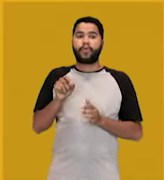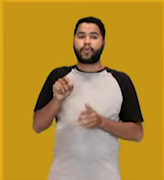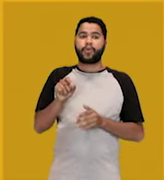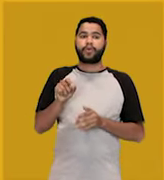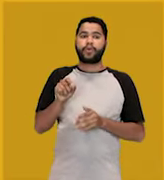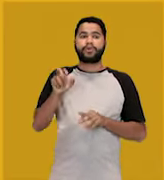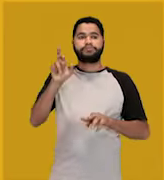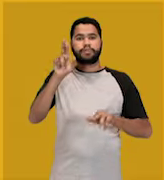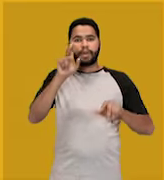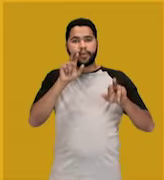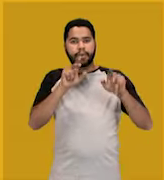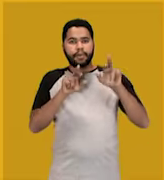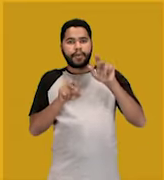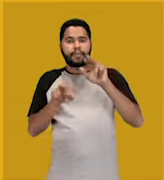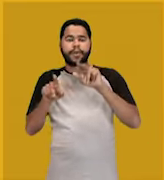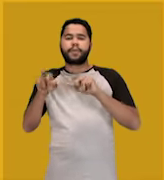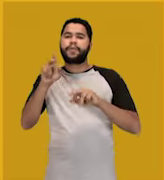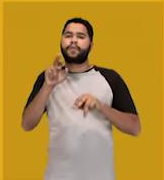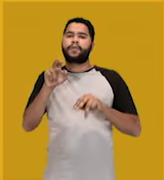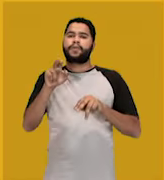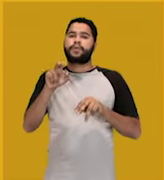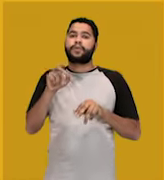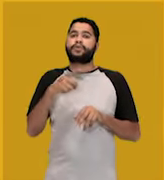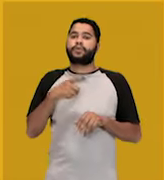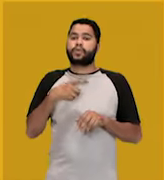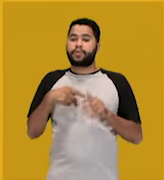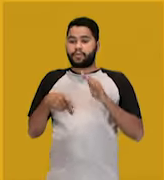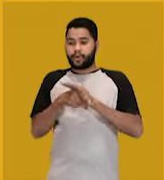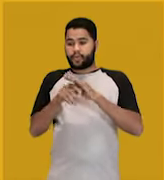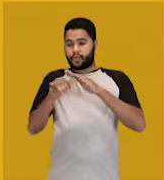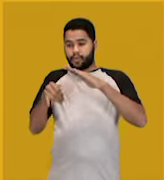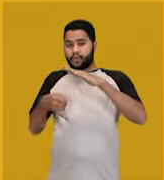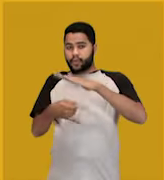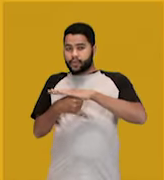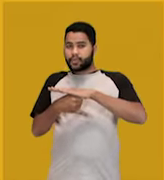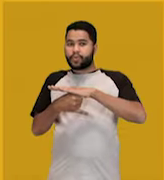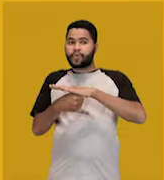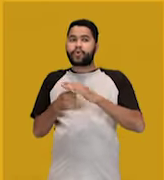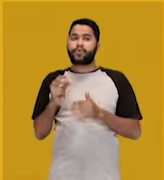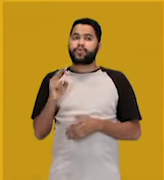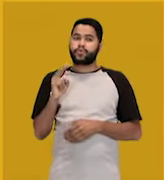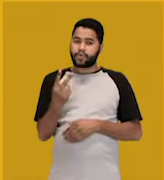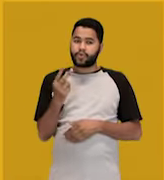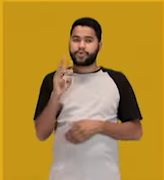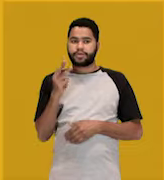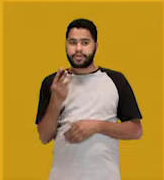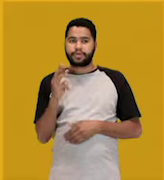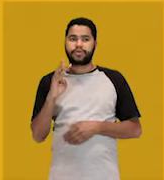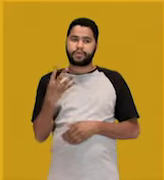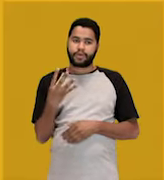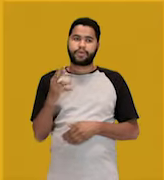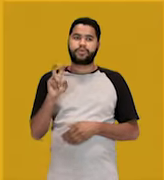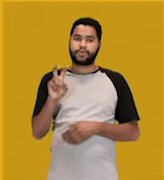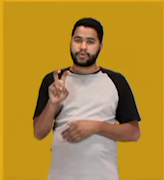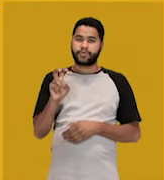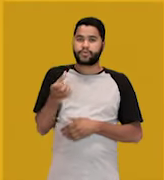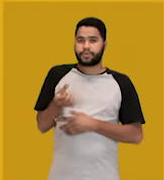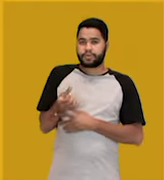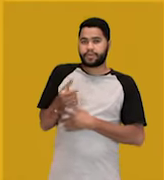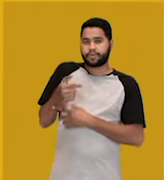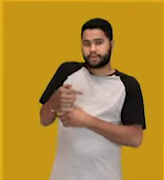são diferenciadas. Quando os denominadores forem 2, 3, 4, 5,